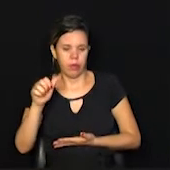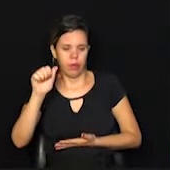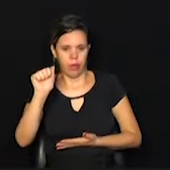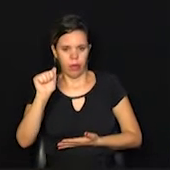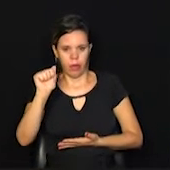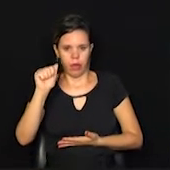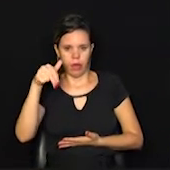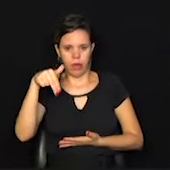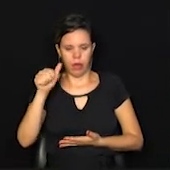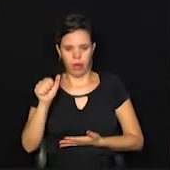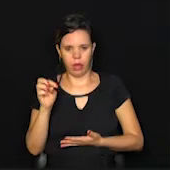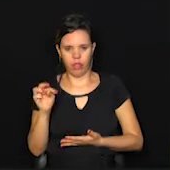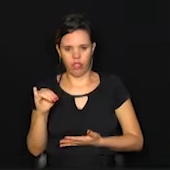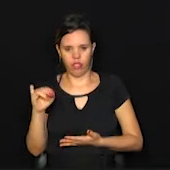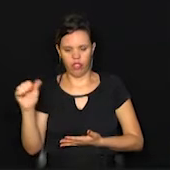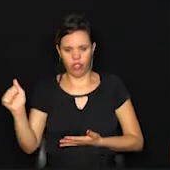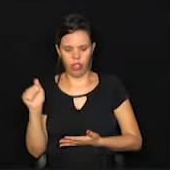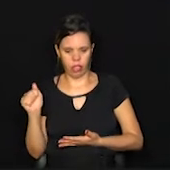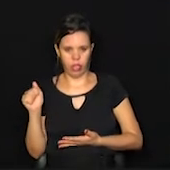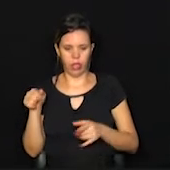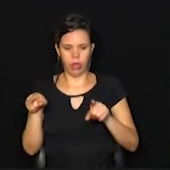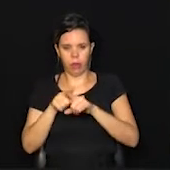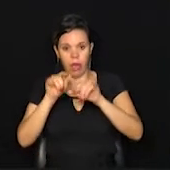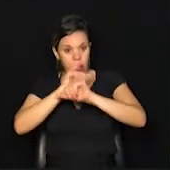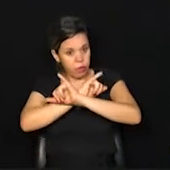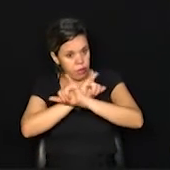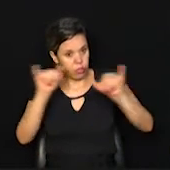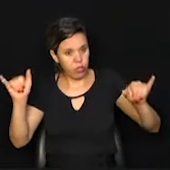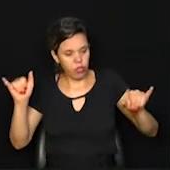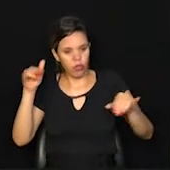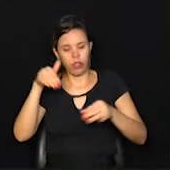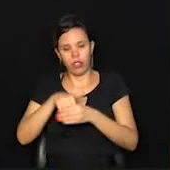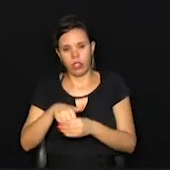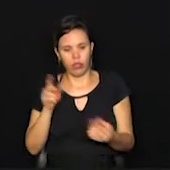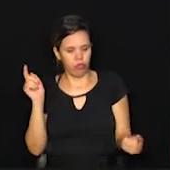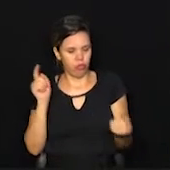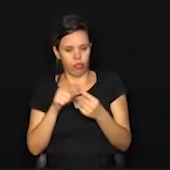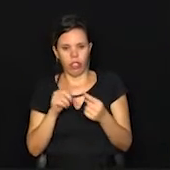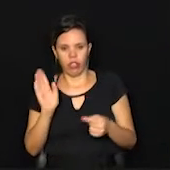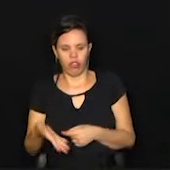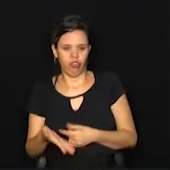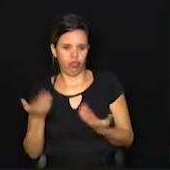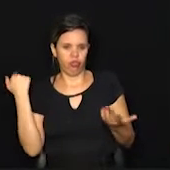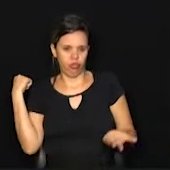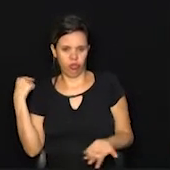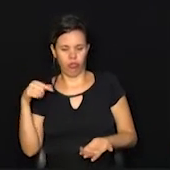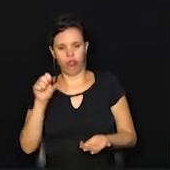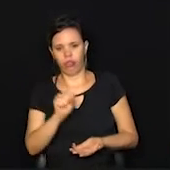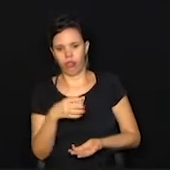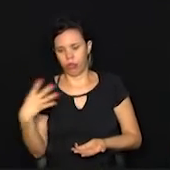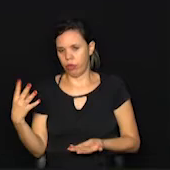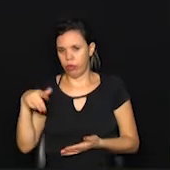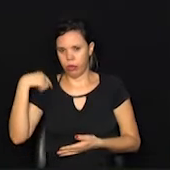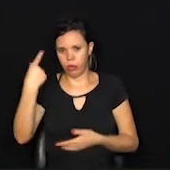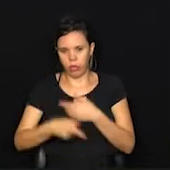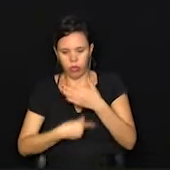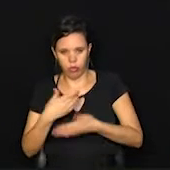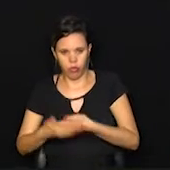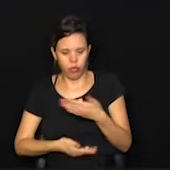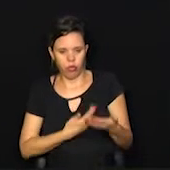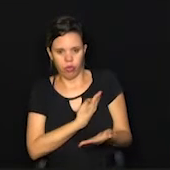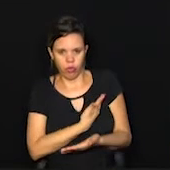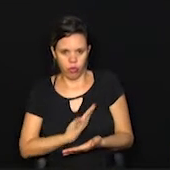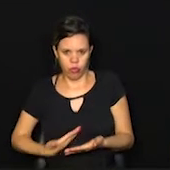79 a campanha das diretas em 84 em fim muitos anos depois já no governo